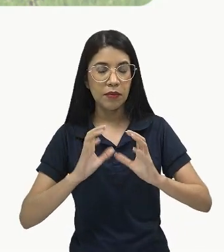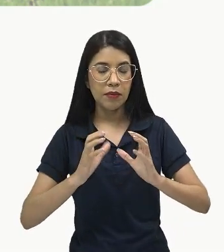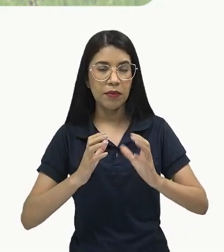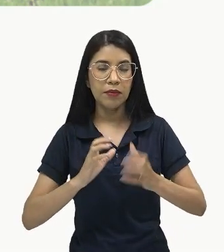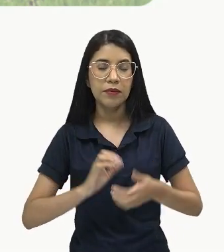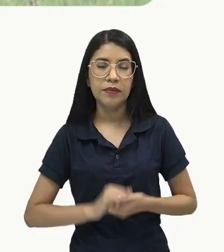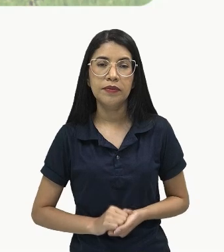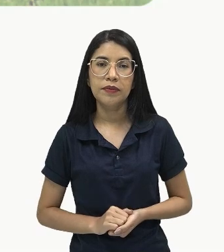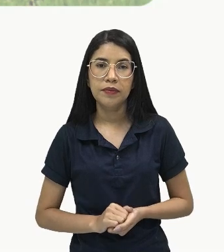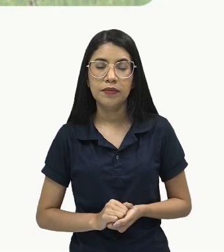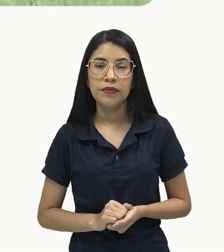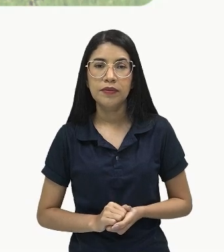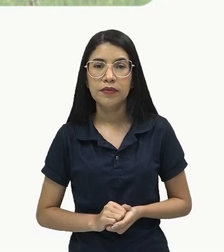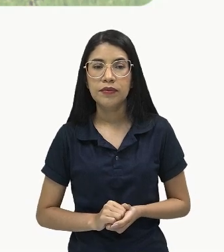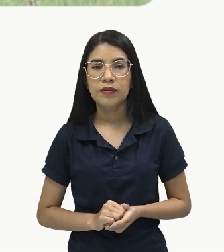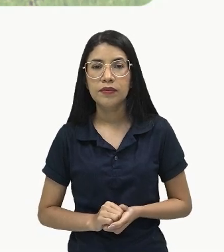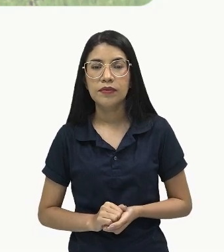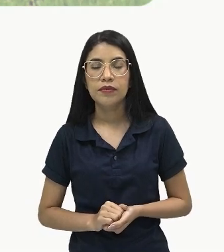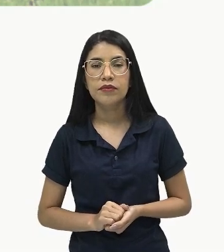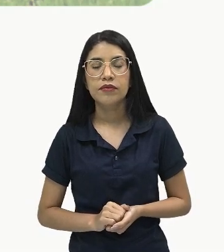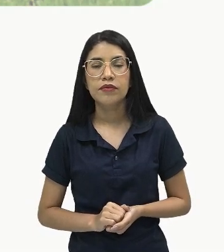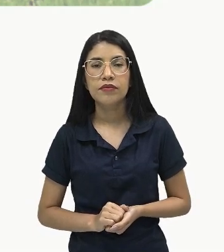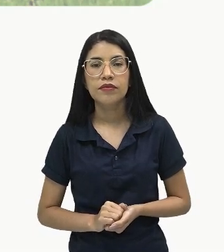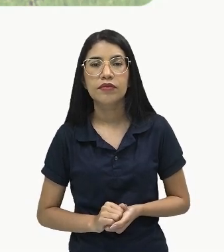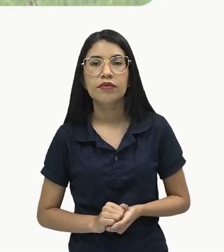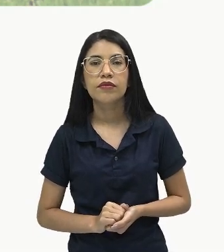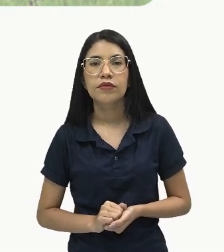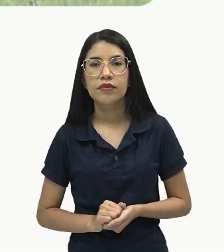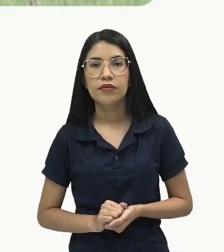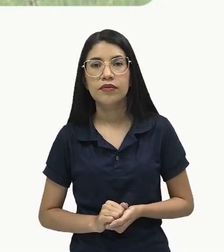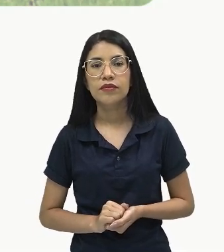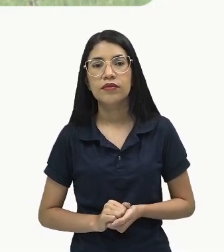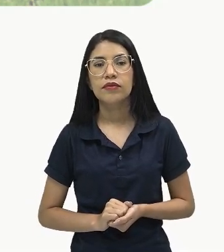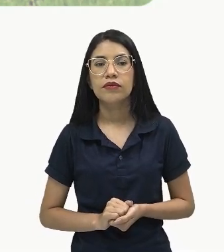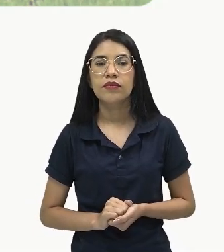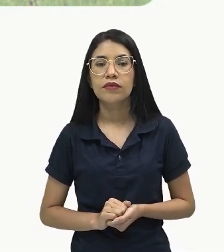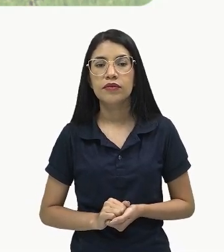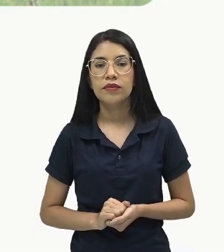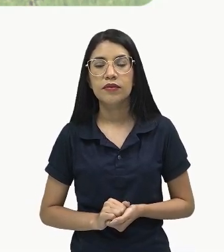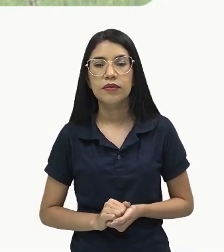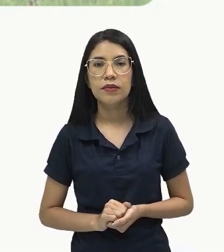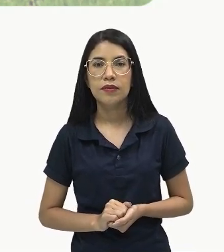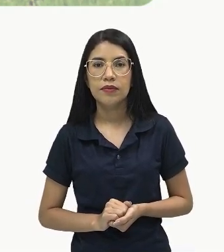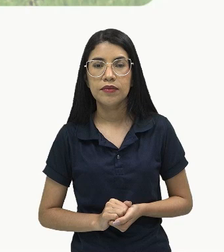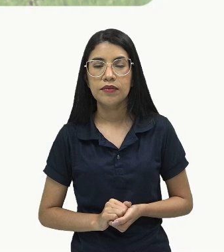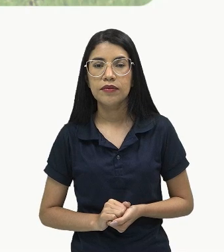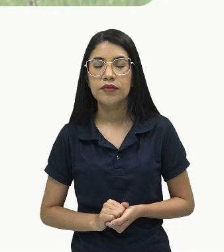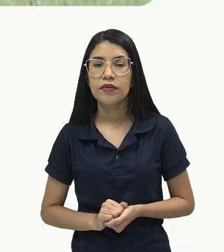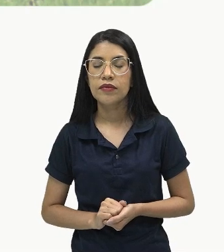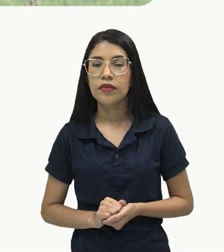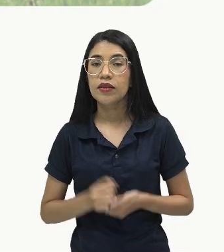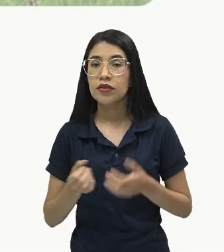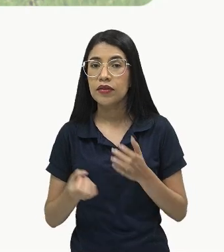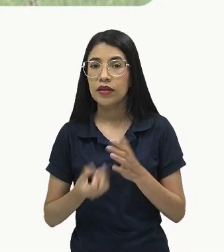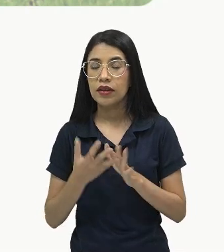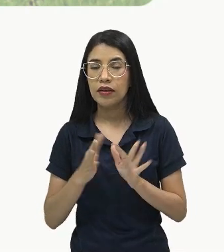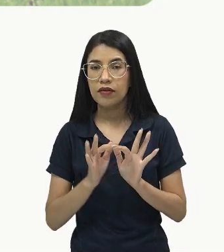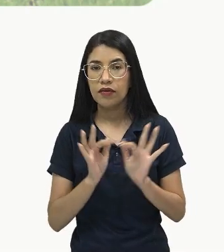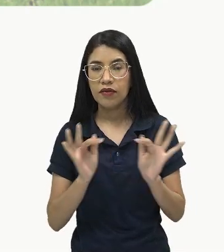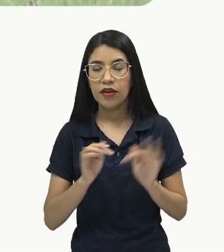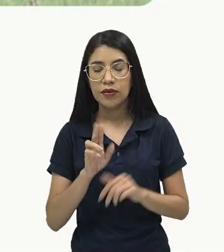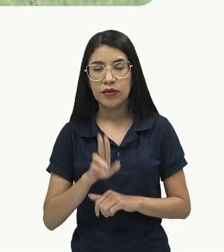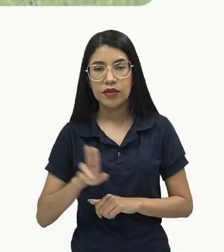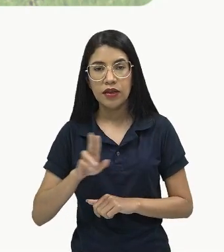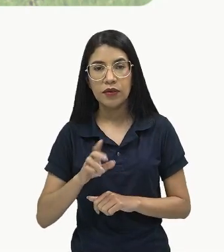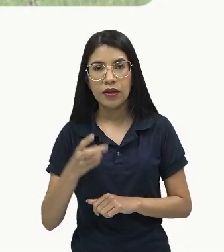é? Ele está brincando, certo? Então, nós vamos fazer uma frase usando a terceira